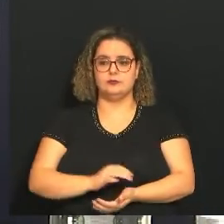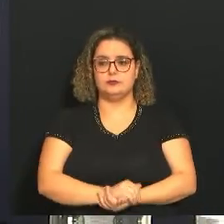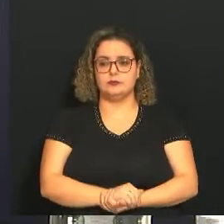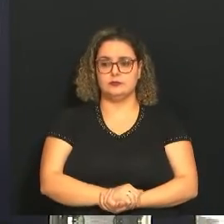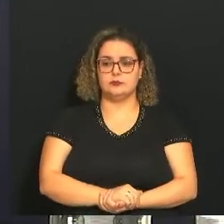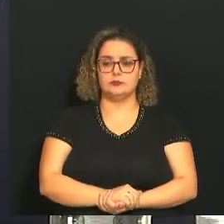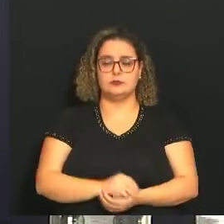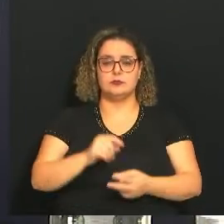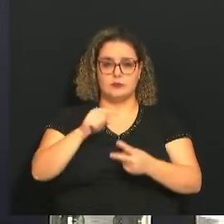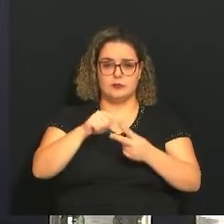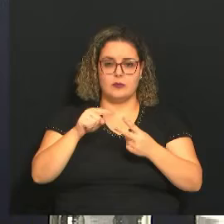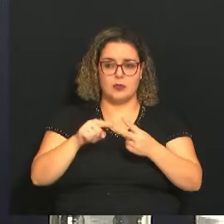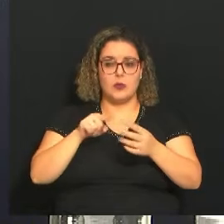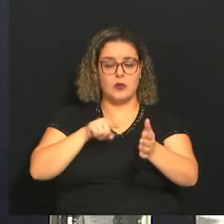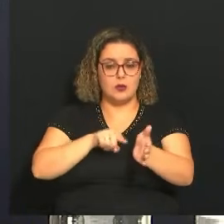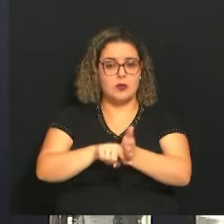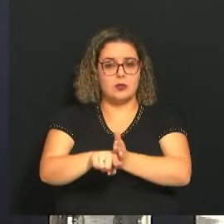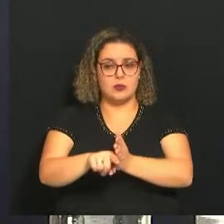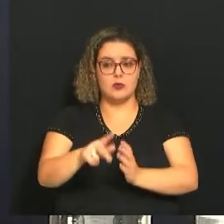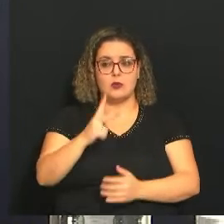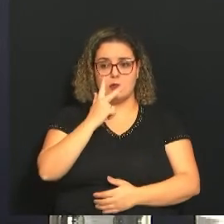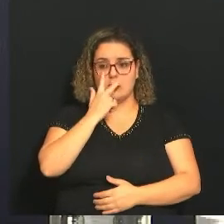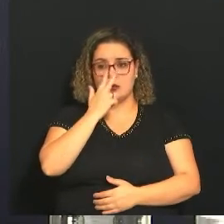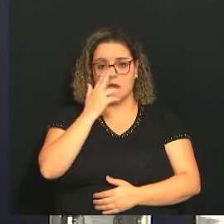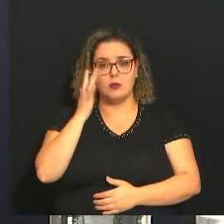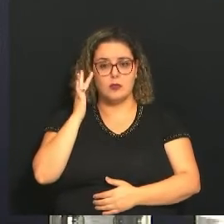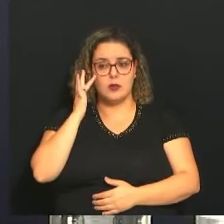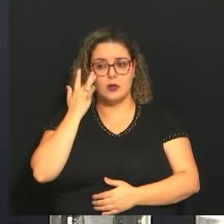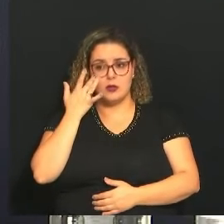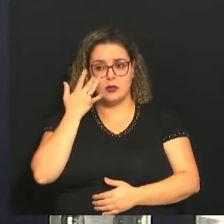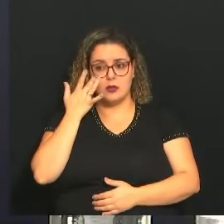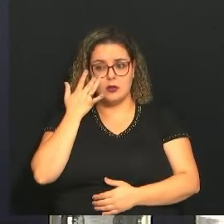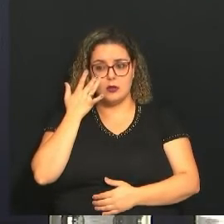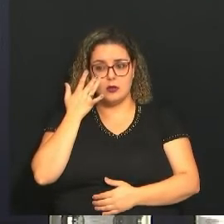duas questões que pareceram, eu acho que essas questões vieram